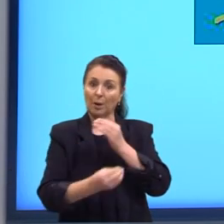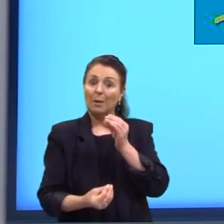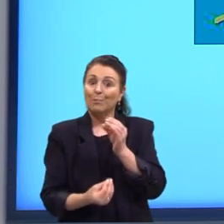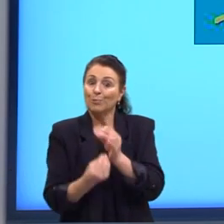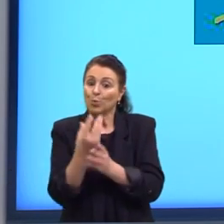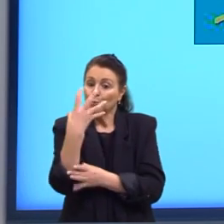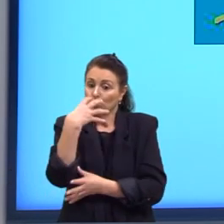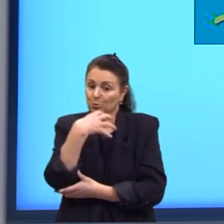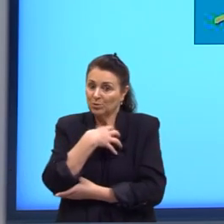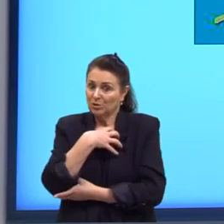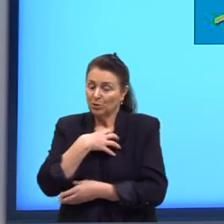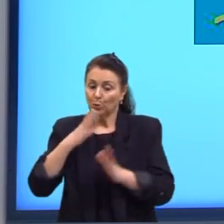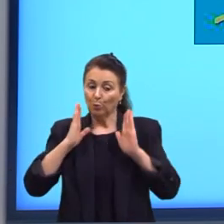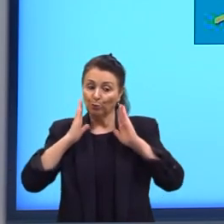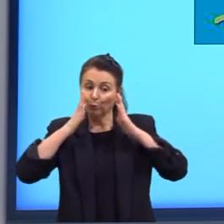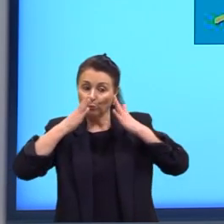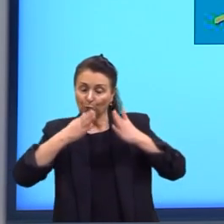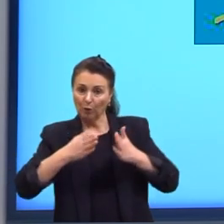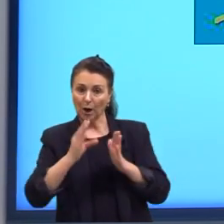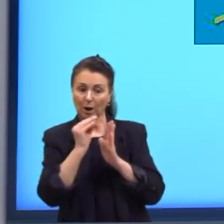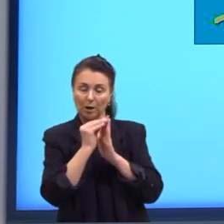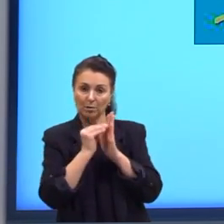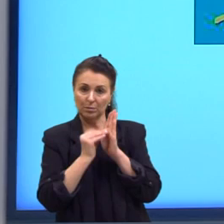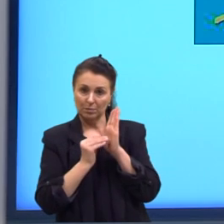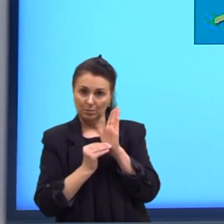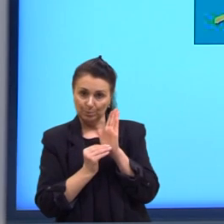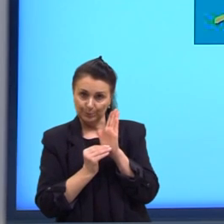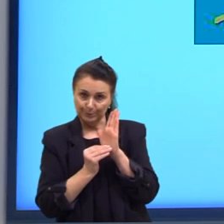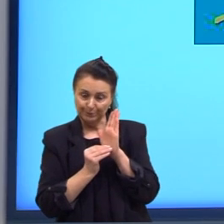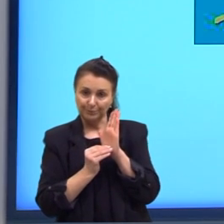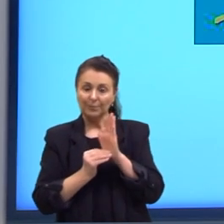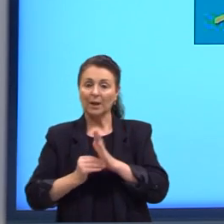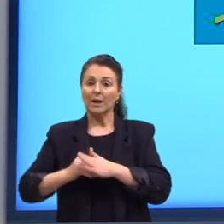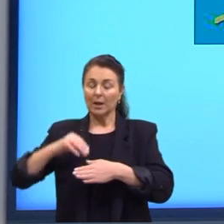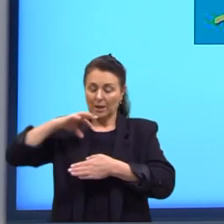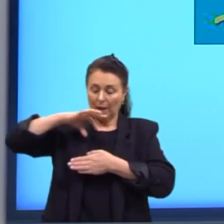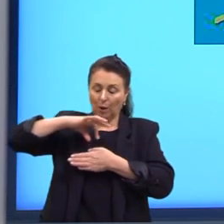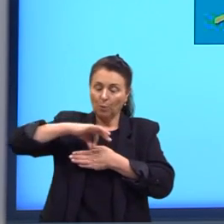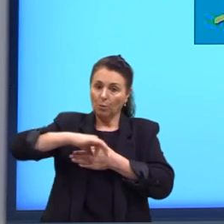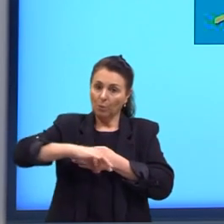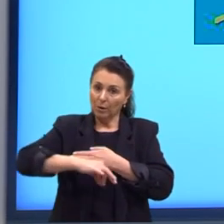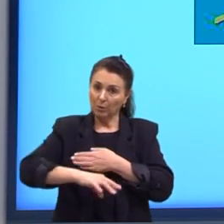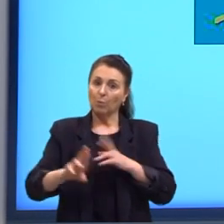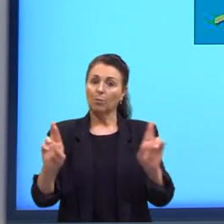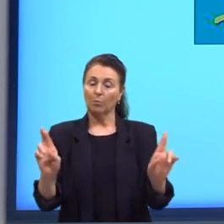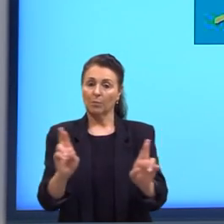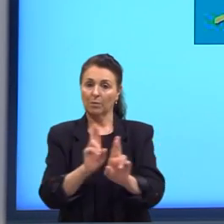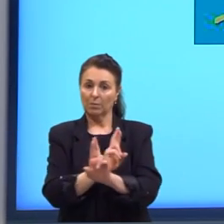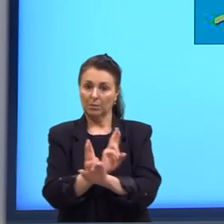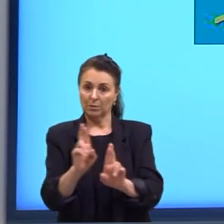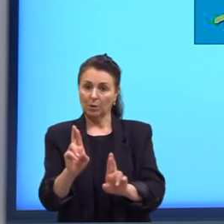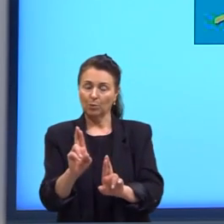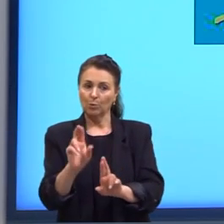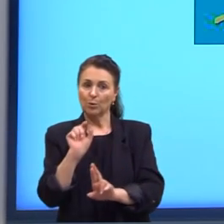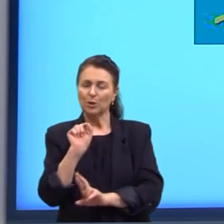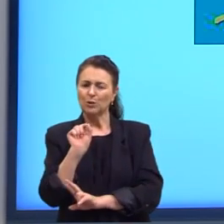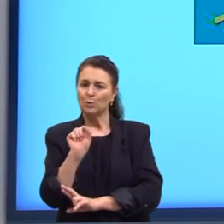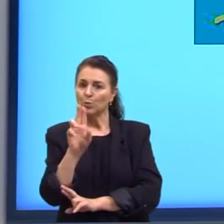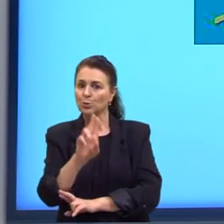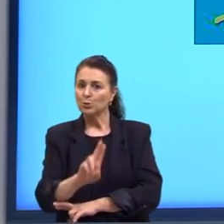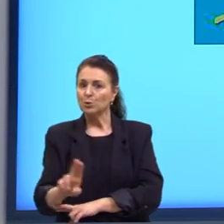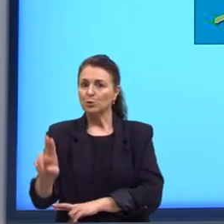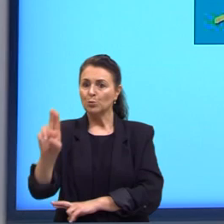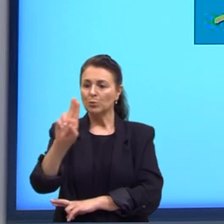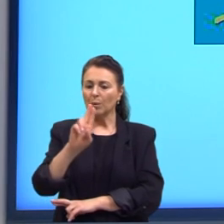sentido e focada no conteúdo EA coesão né tendo relação com aquilo que a gente usa